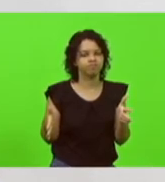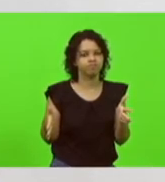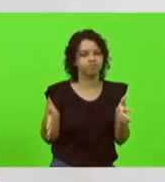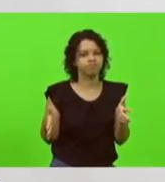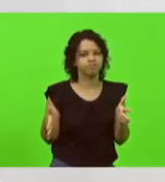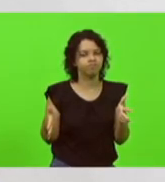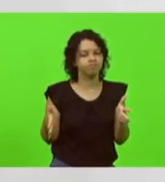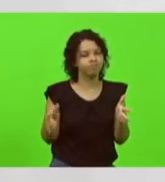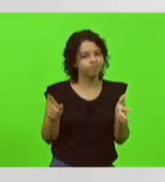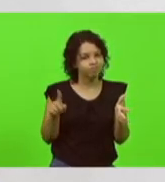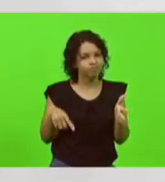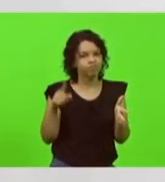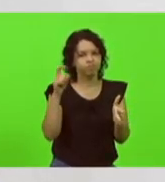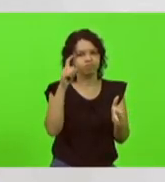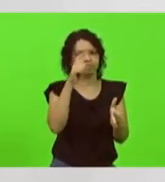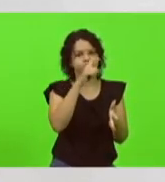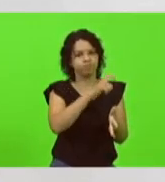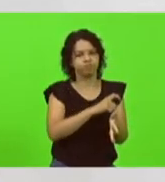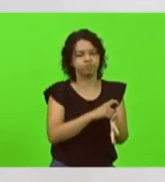tremendamente delicado.